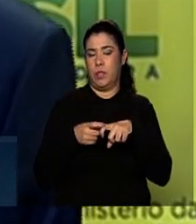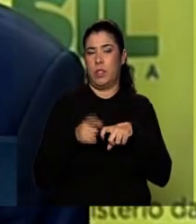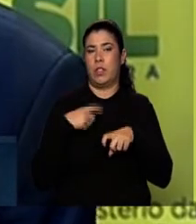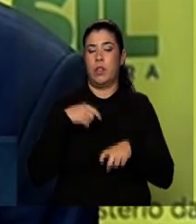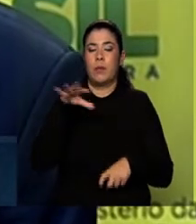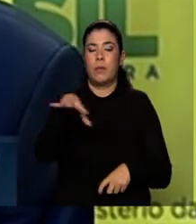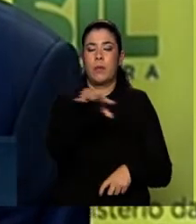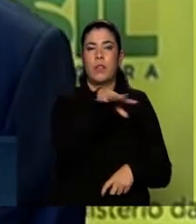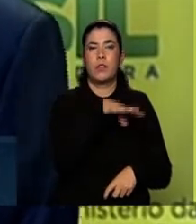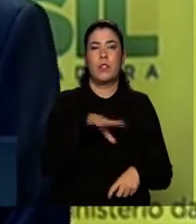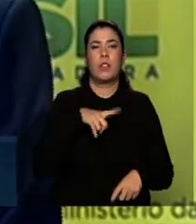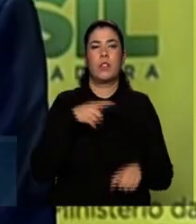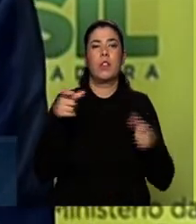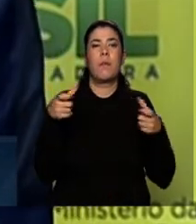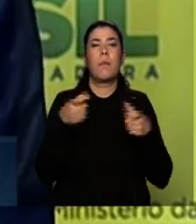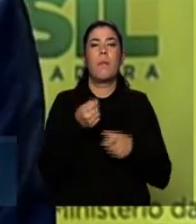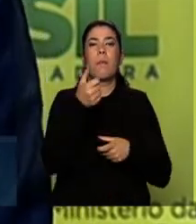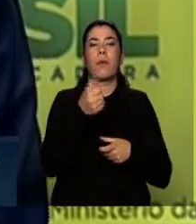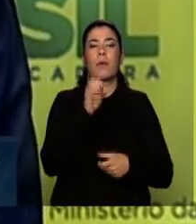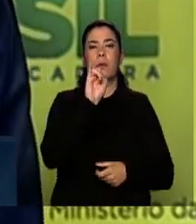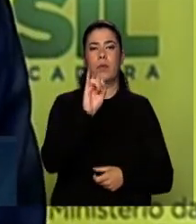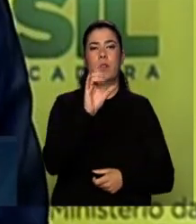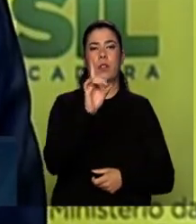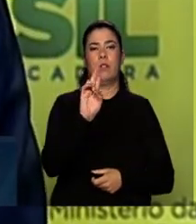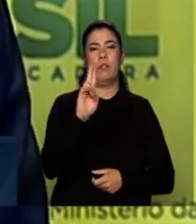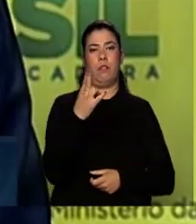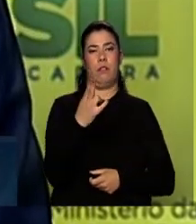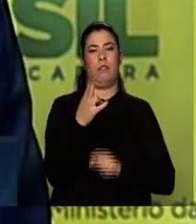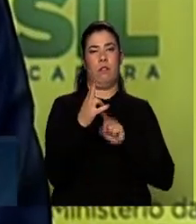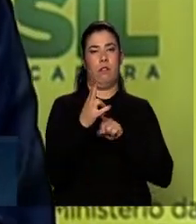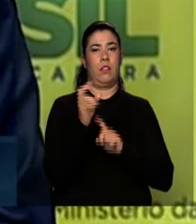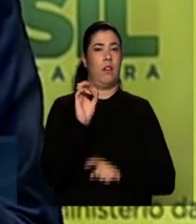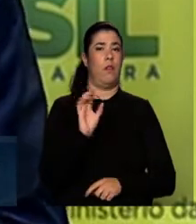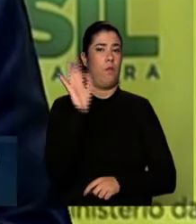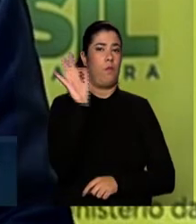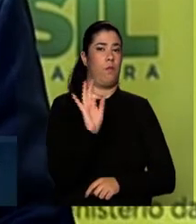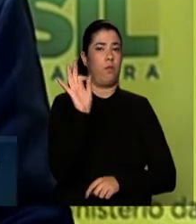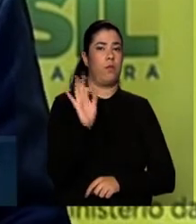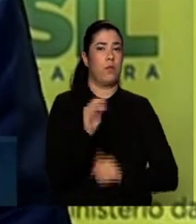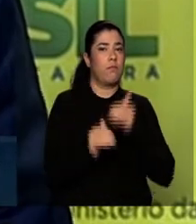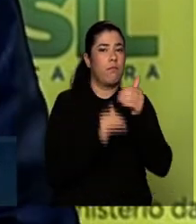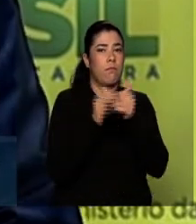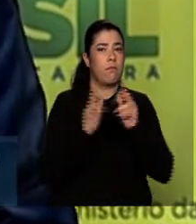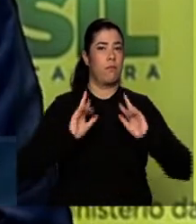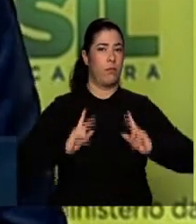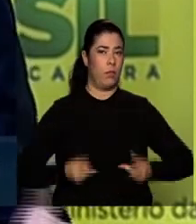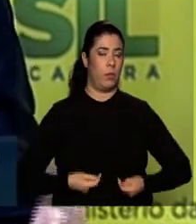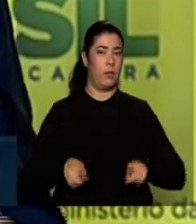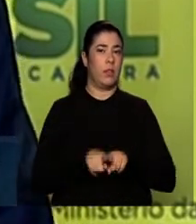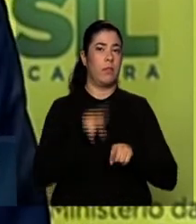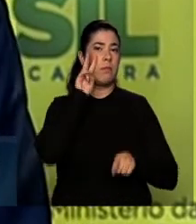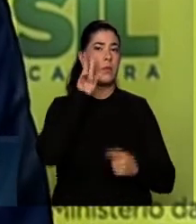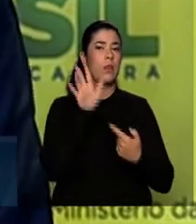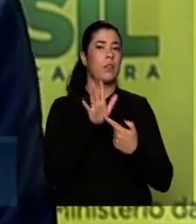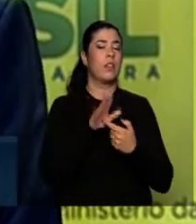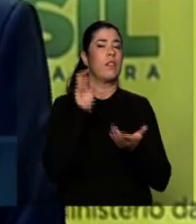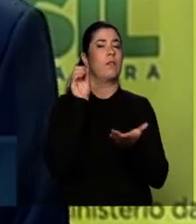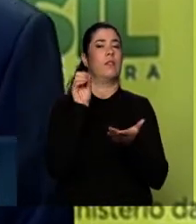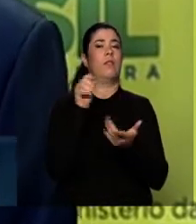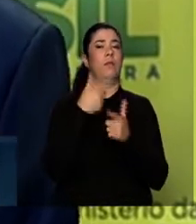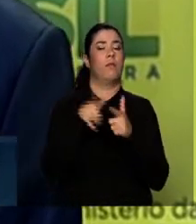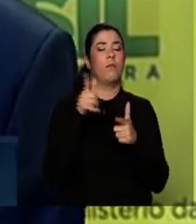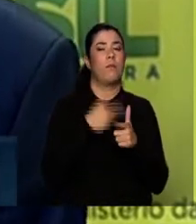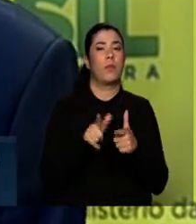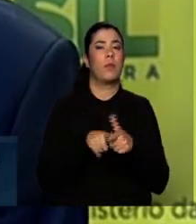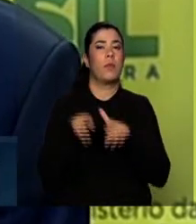menor IDH. O que mostra que também se corrige, tá certo? Se enfrenta a questão da desigualdade social à